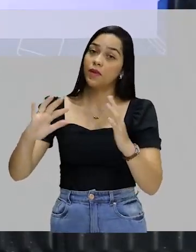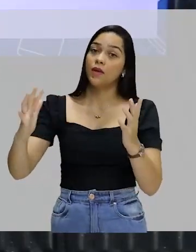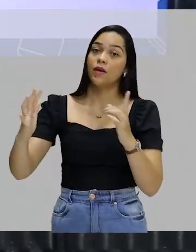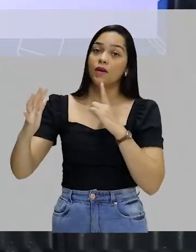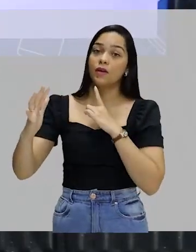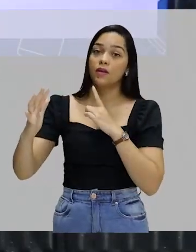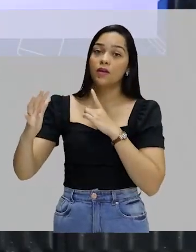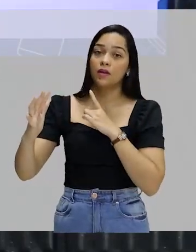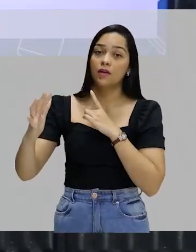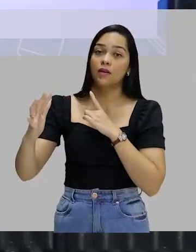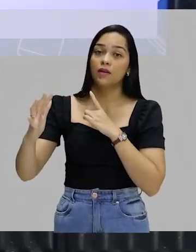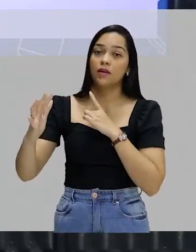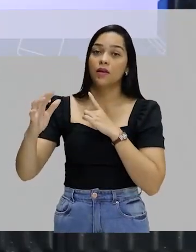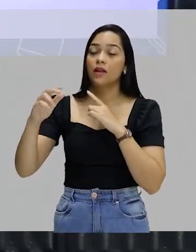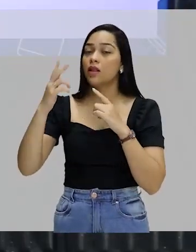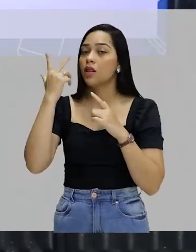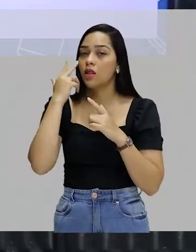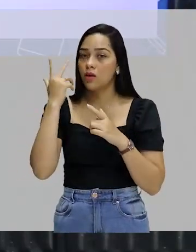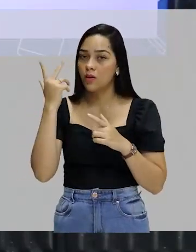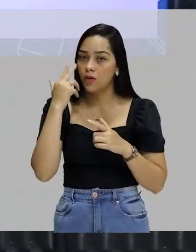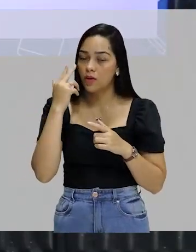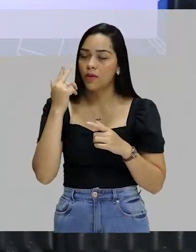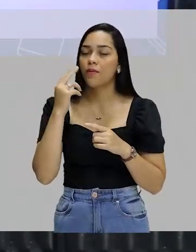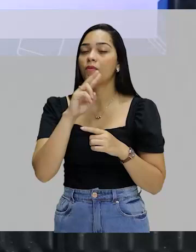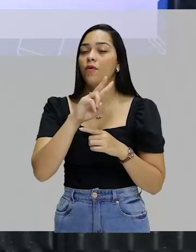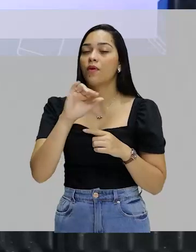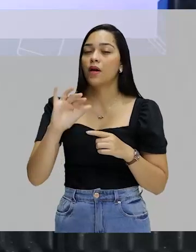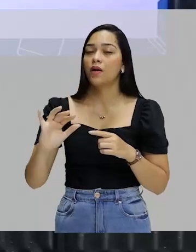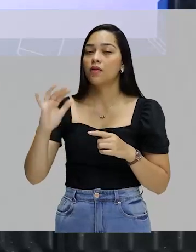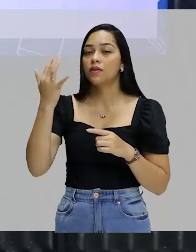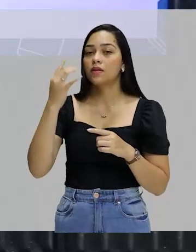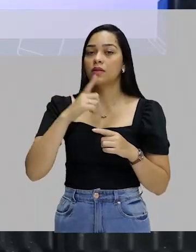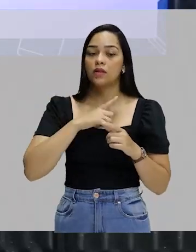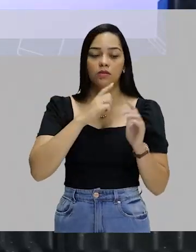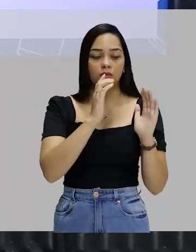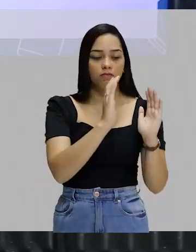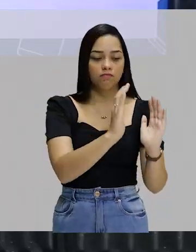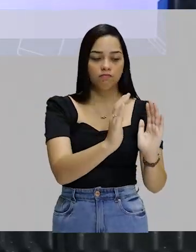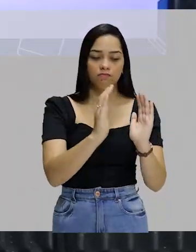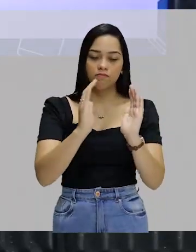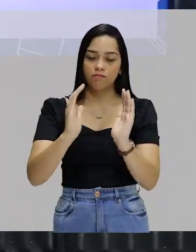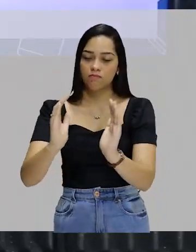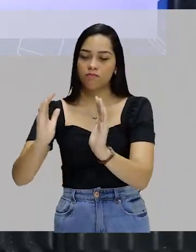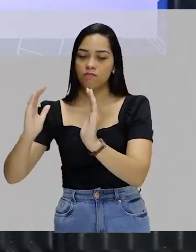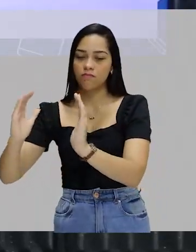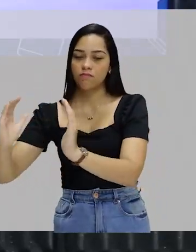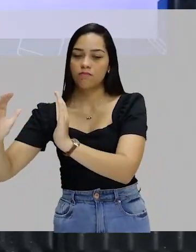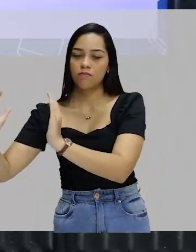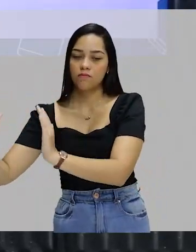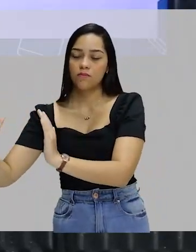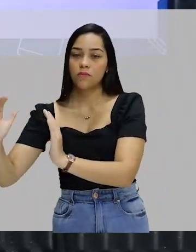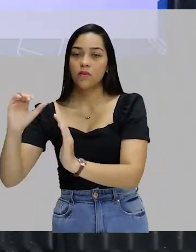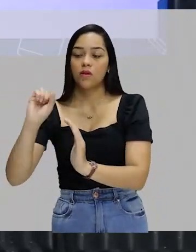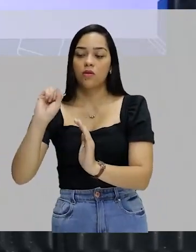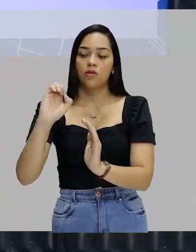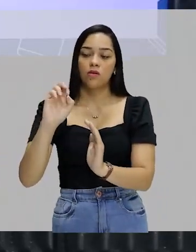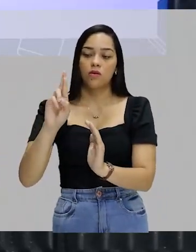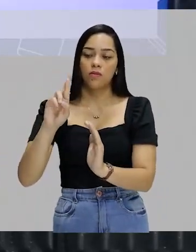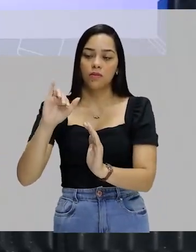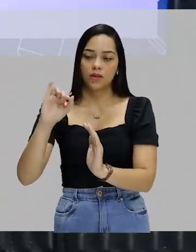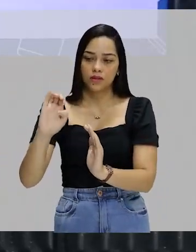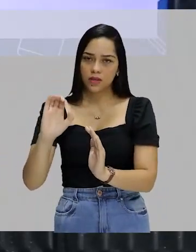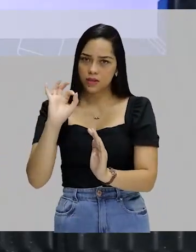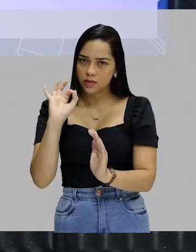uma transmutação natural. Isso vai acontecer em uma sequência, que vamos chamar de série.